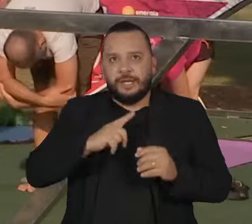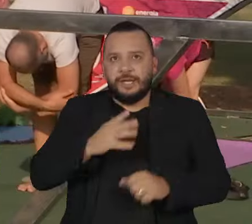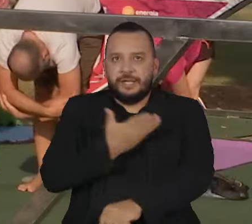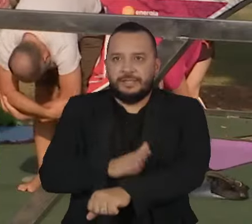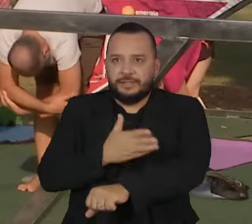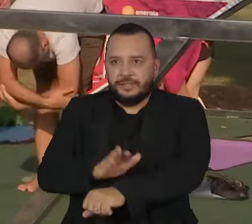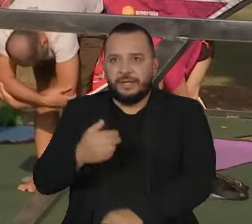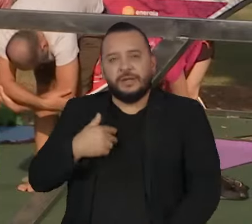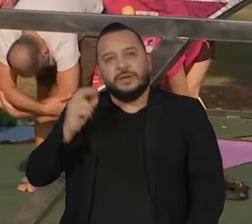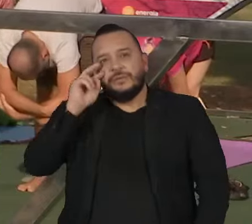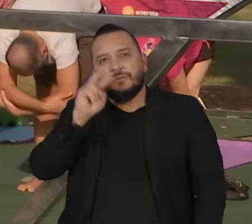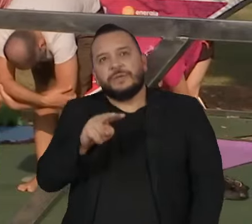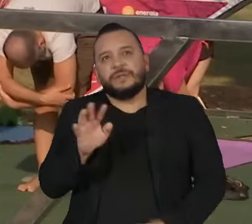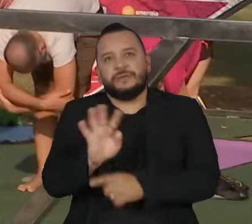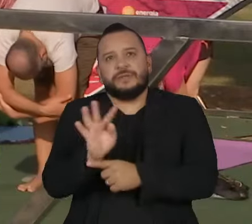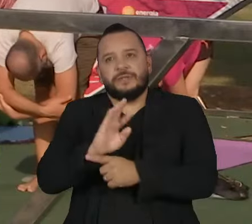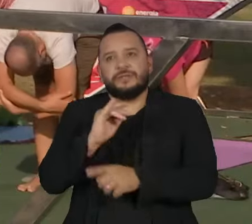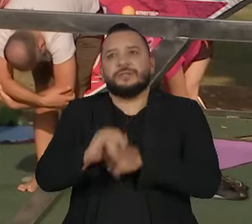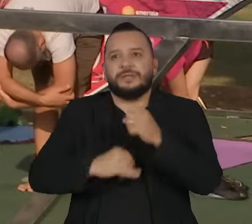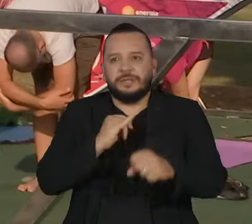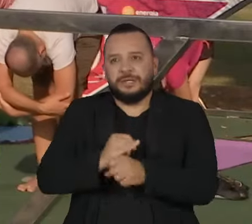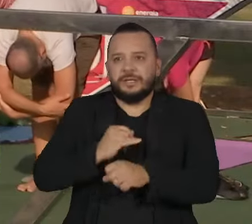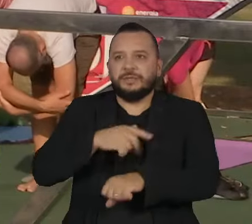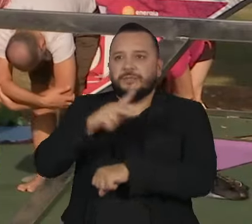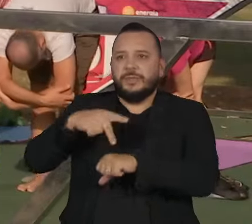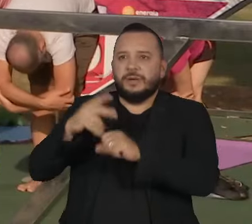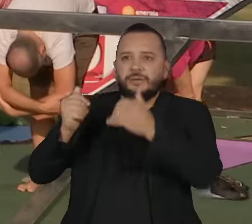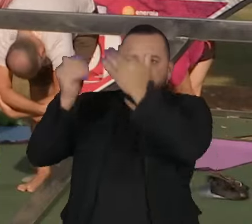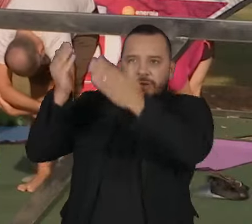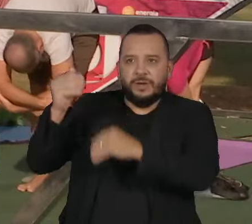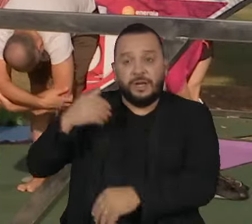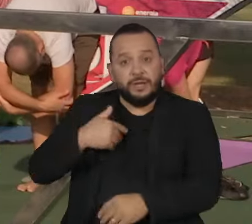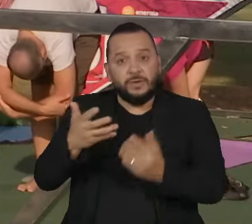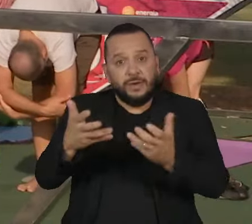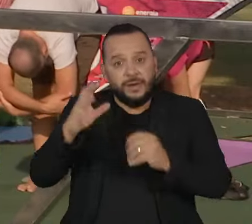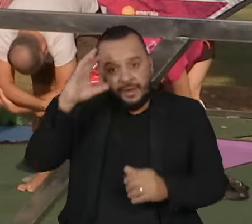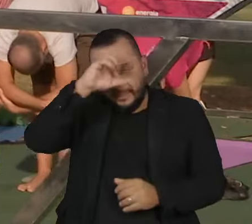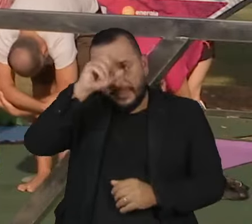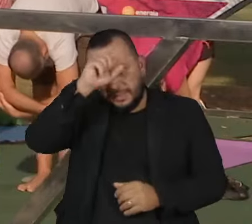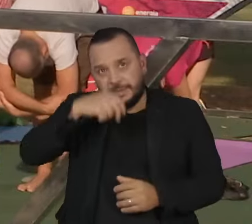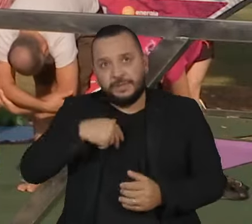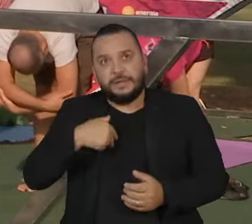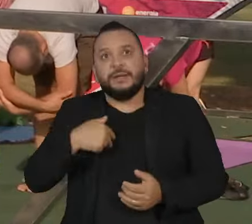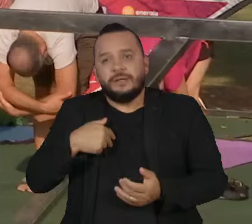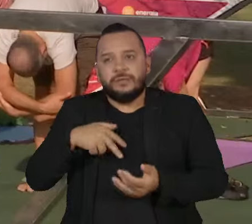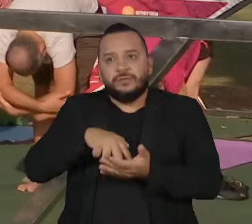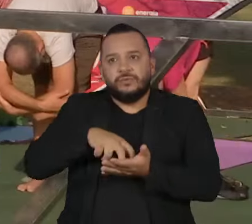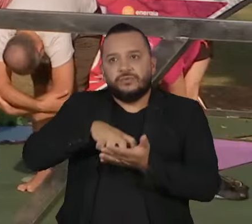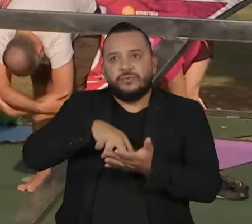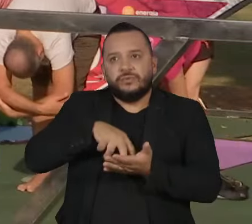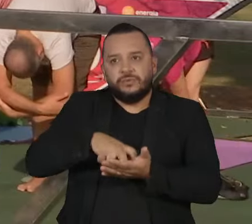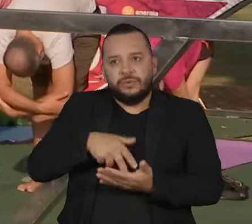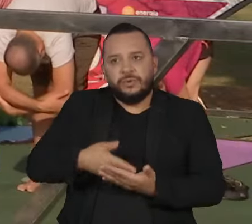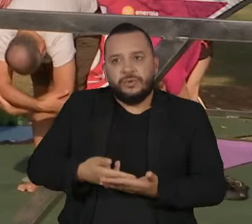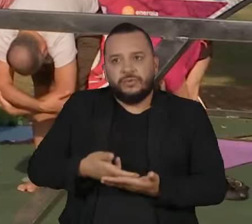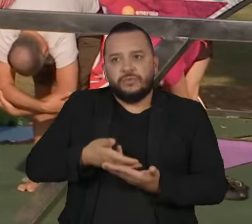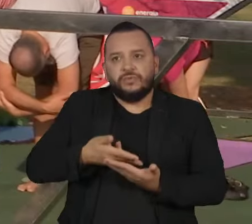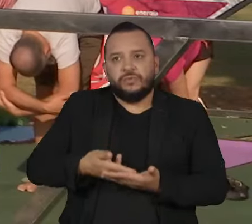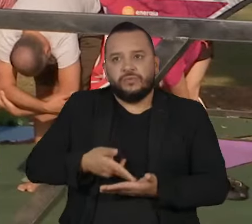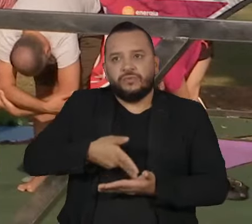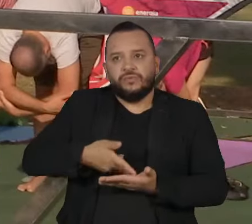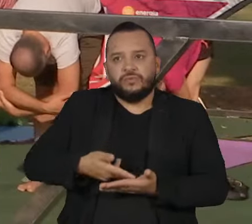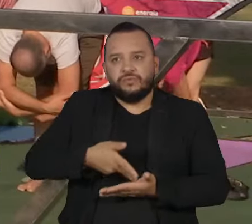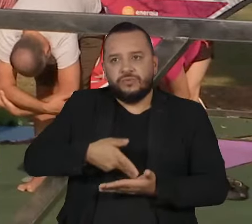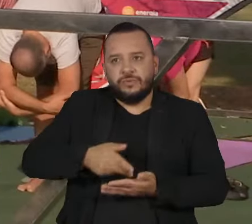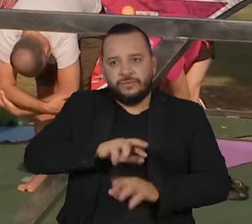Eu vi os vídeos na internet, né, dos gringos, e sempre tive essa vontade de aprender. Olhava aqueles vídeos e falava, caramba, eu quero aprender isso. E aí, aos poucos,